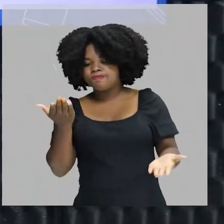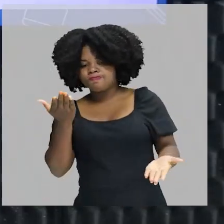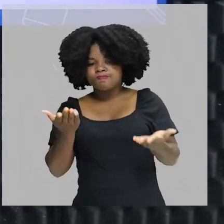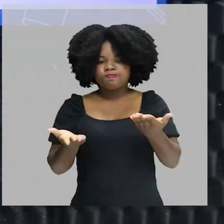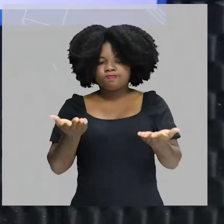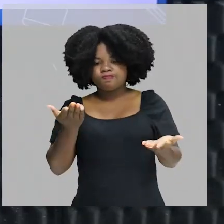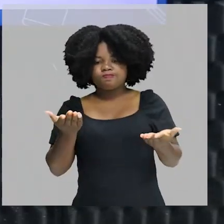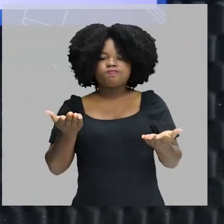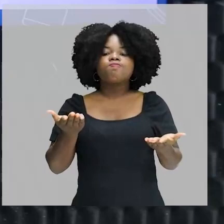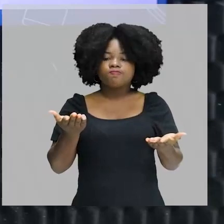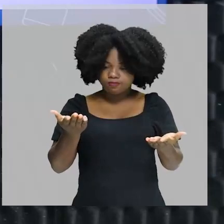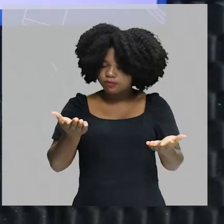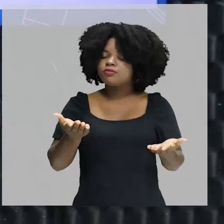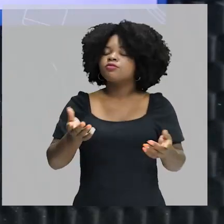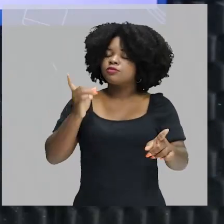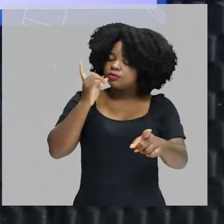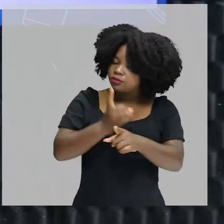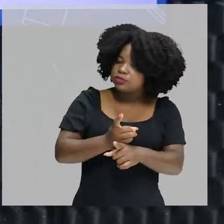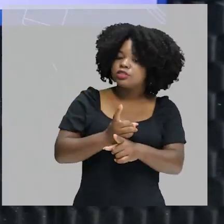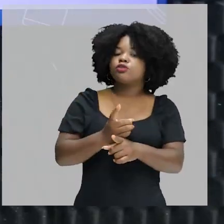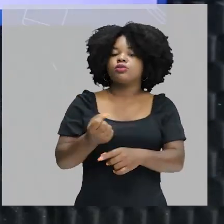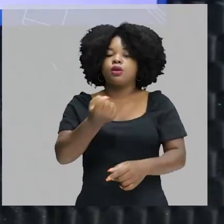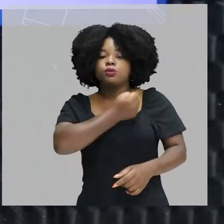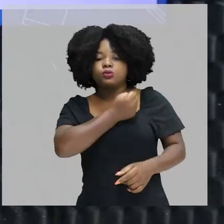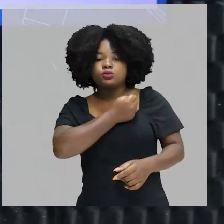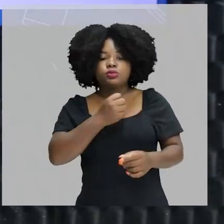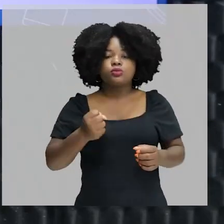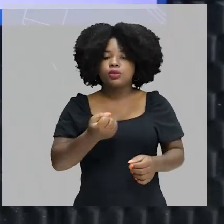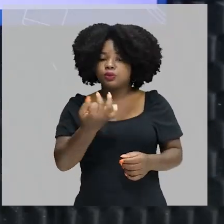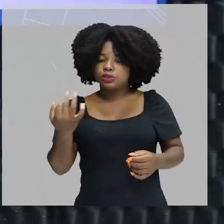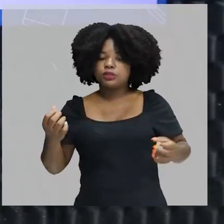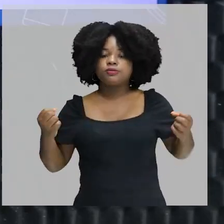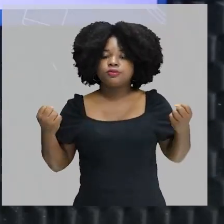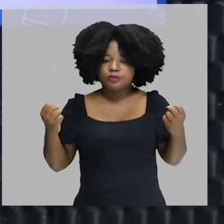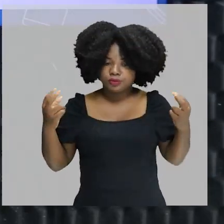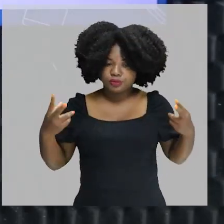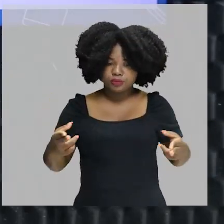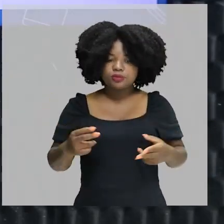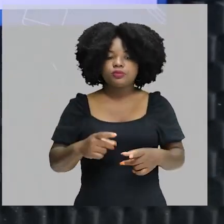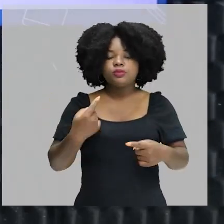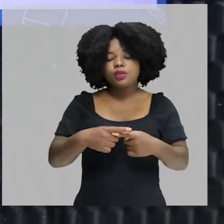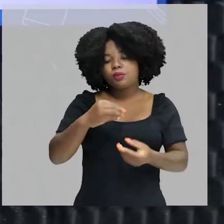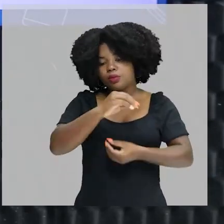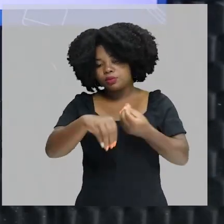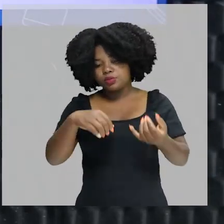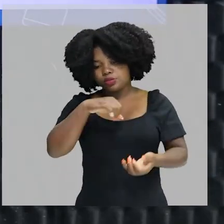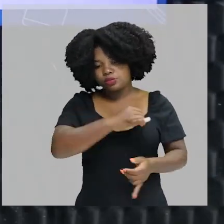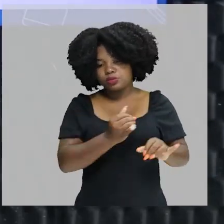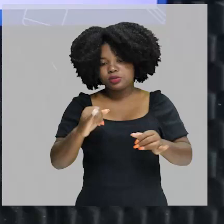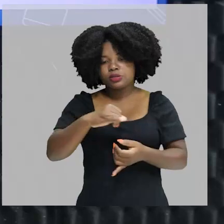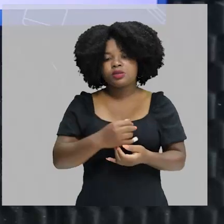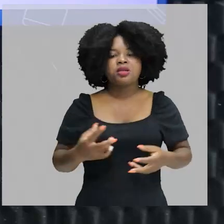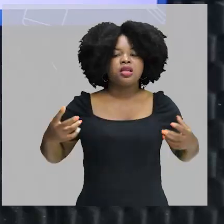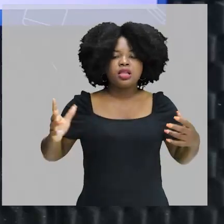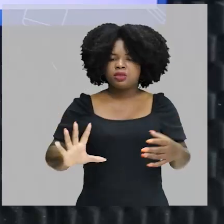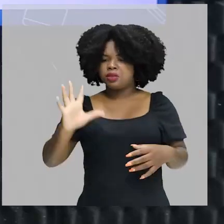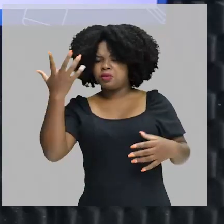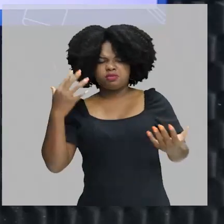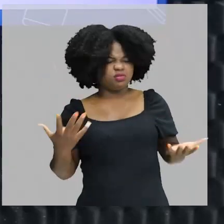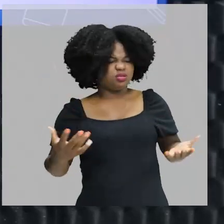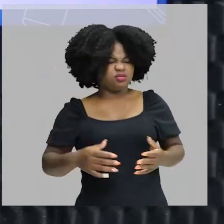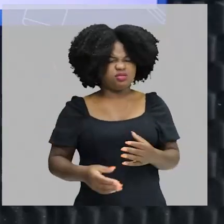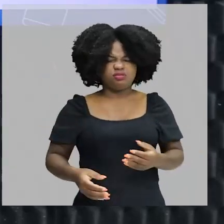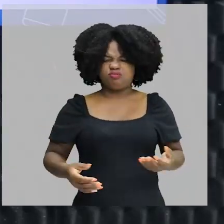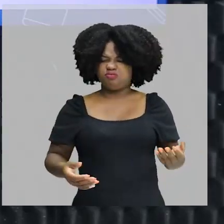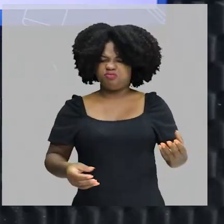proporcionalidade entre reagentes e produtos. Porque uma reação química ela não acontece de forma aleatória,